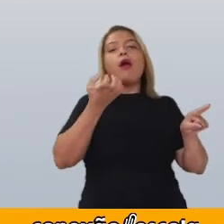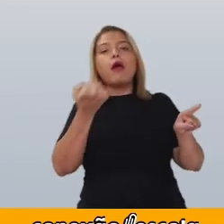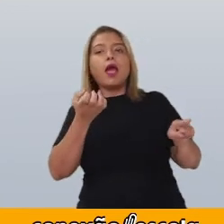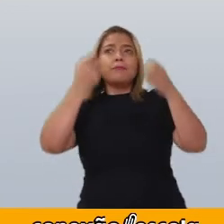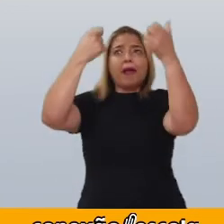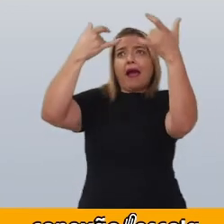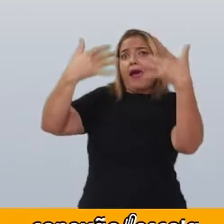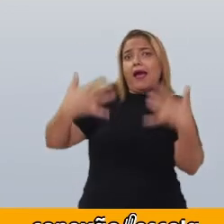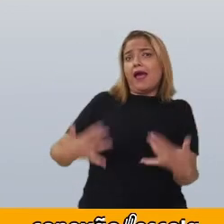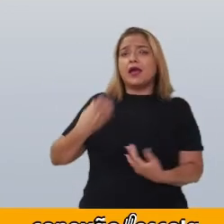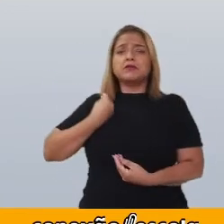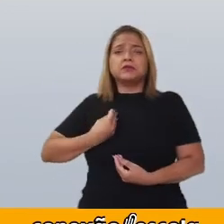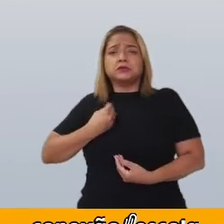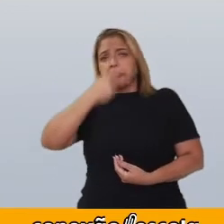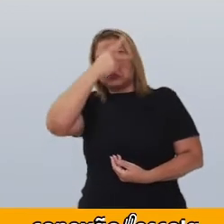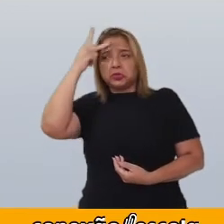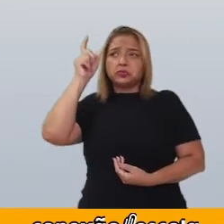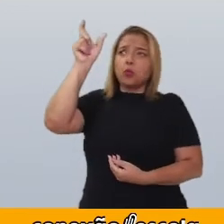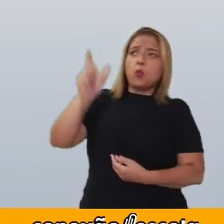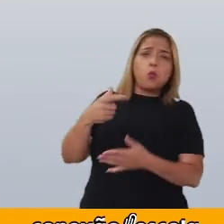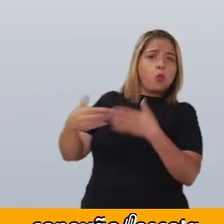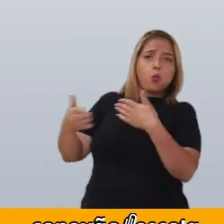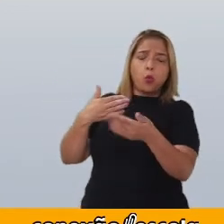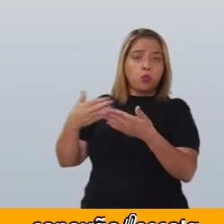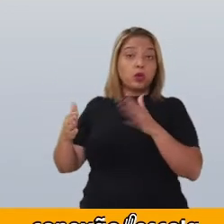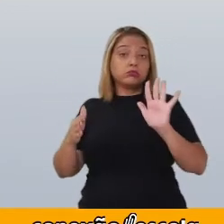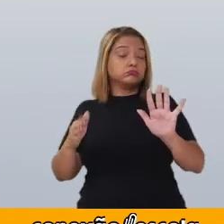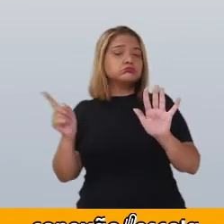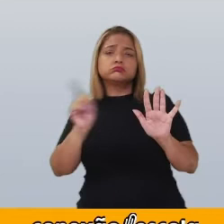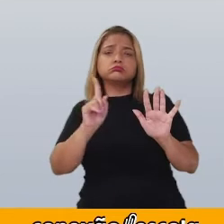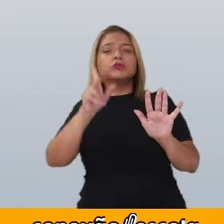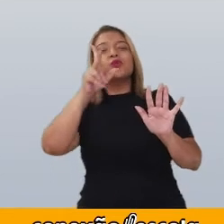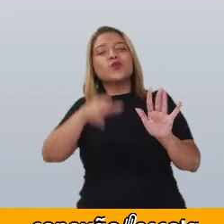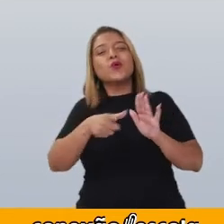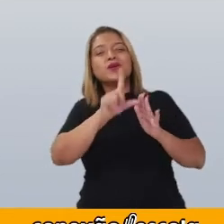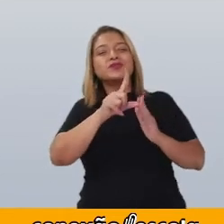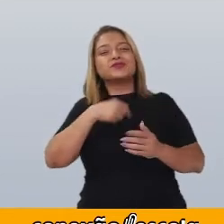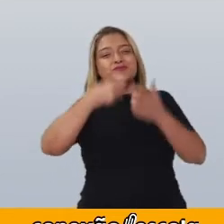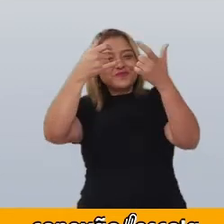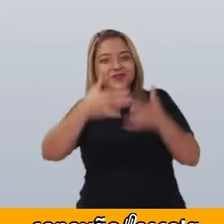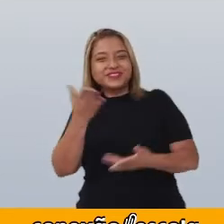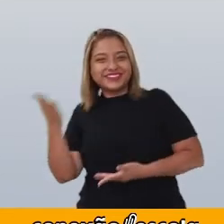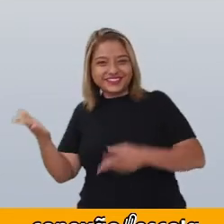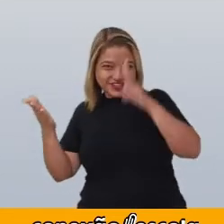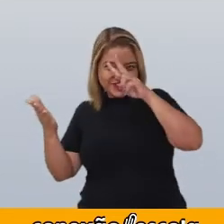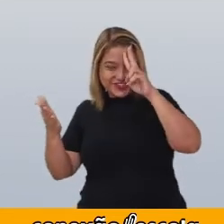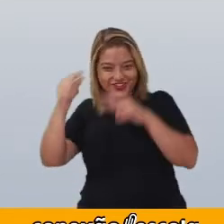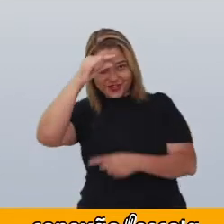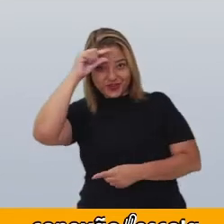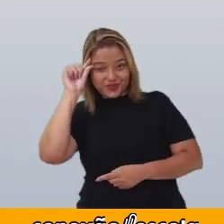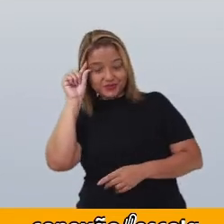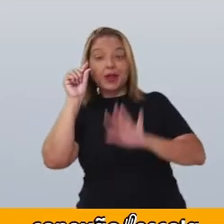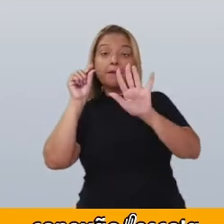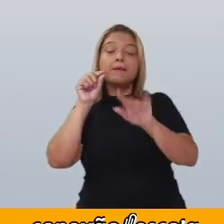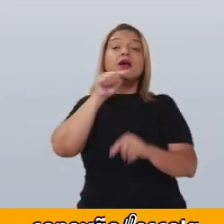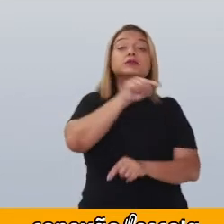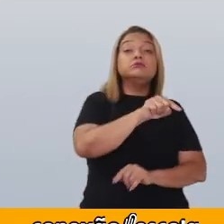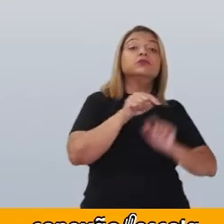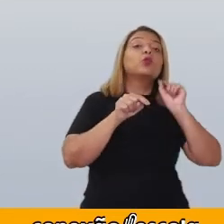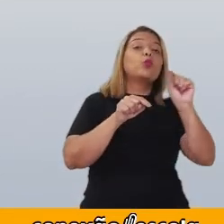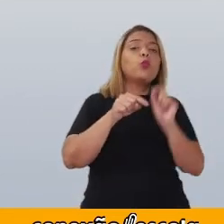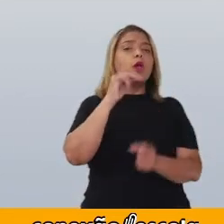vida de alguém em particular, assim como vimos no exemplo do Monteiro Lobato, mas sim o